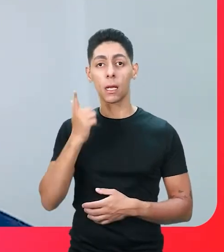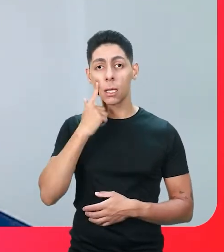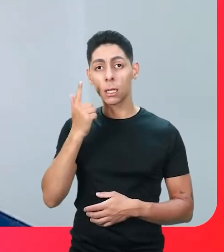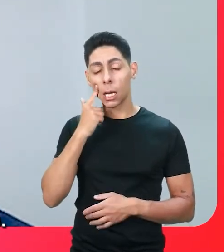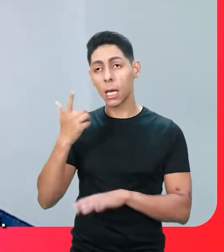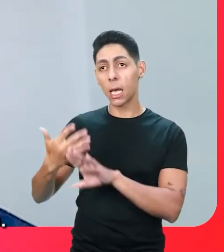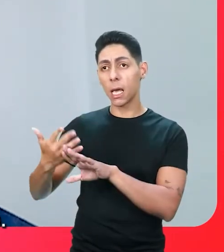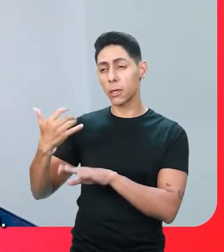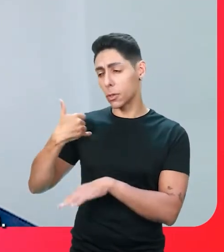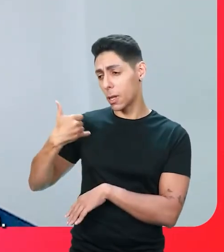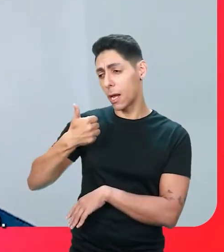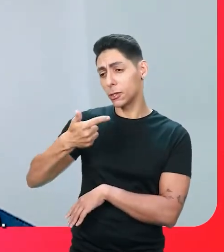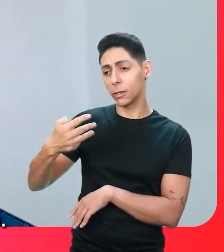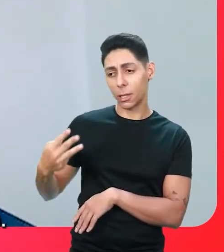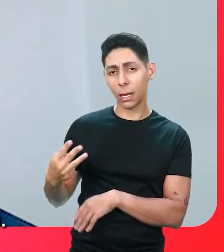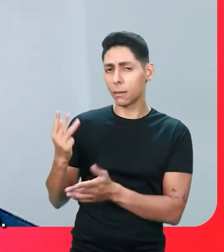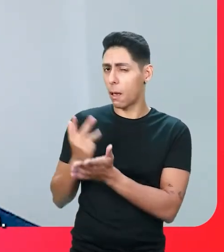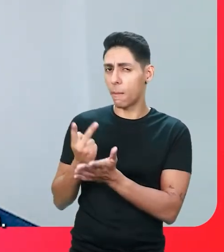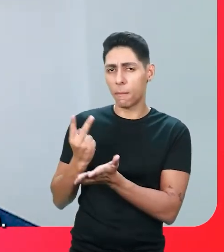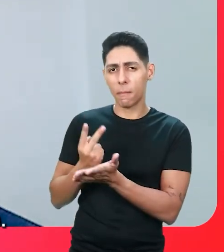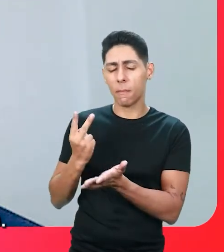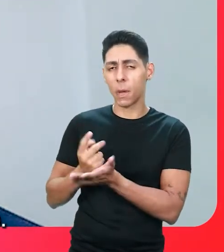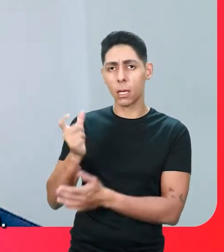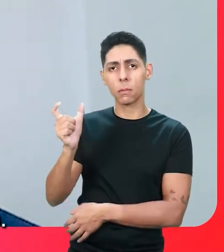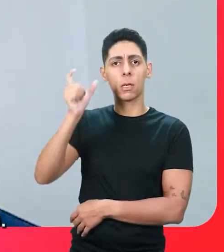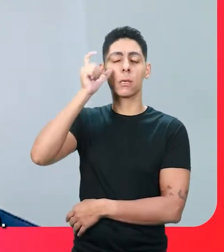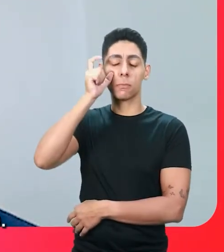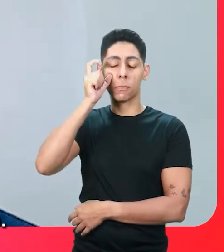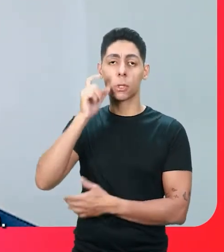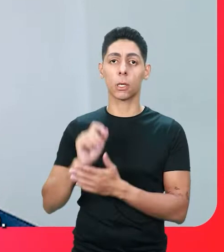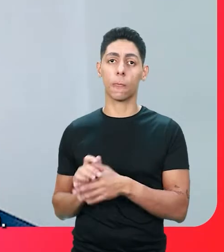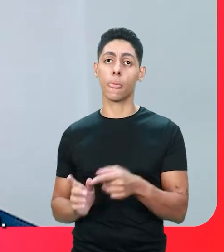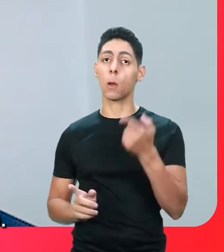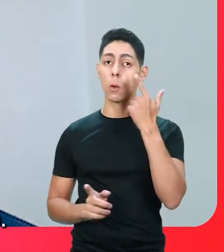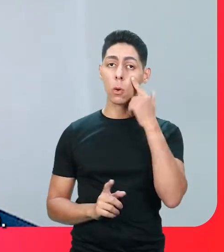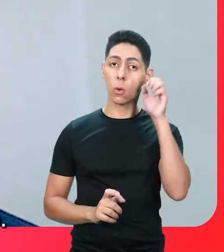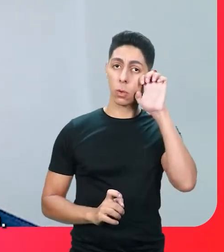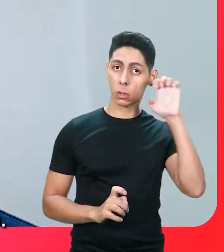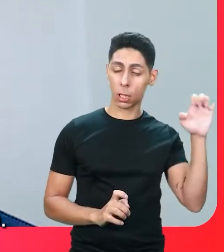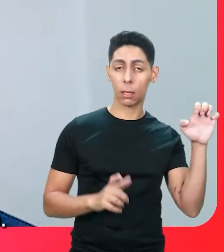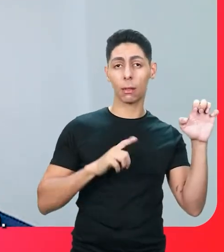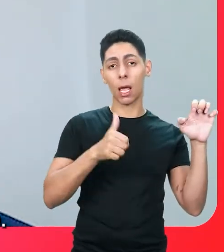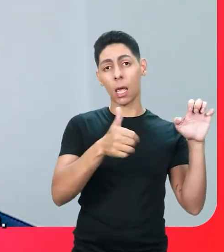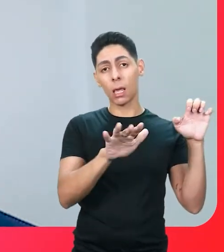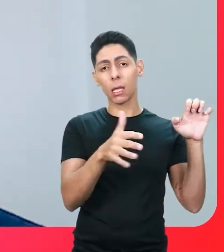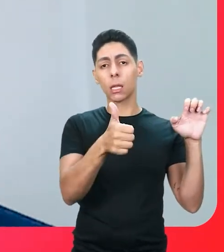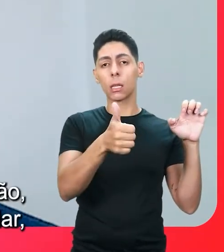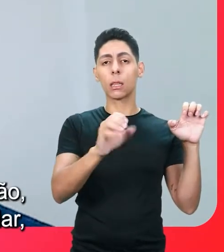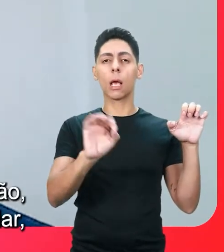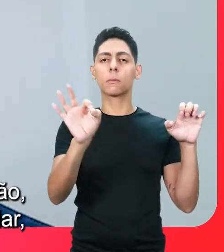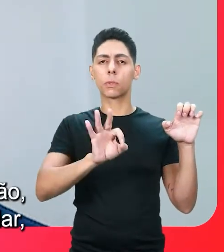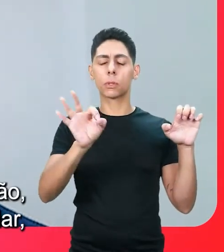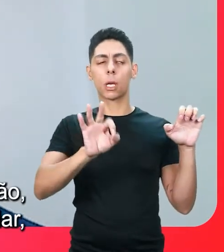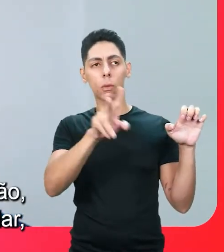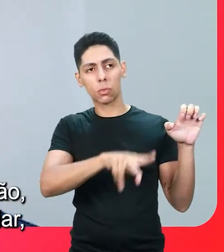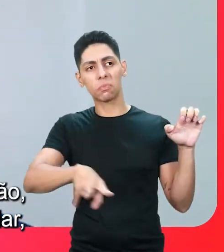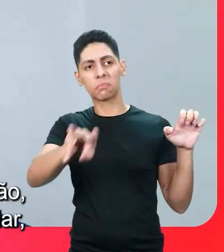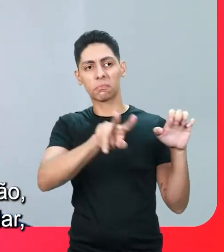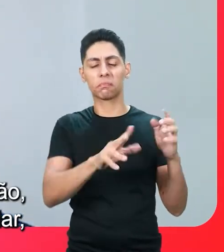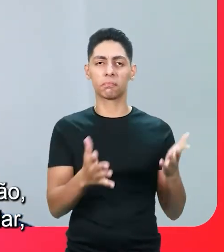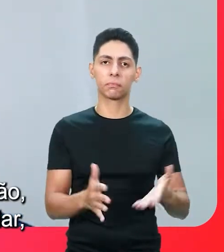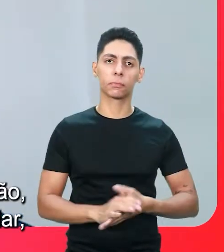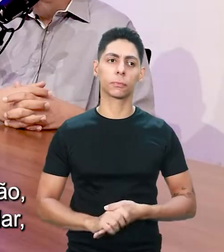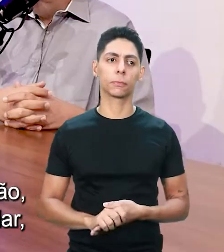13 anos de idade, essa mesma prótese no olho direito. O olho esquerdo, eu tenho 10% de visão. Você me perguntou,